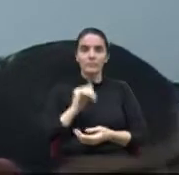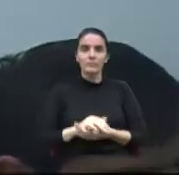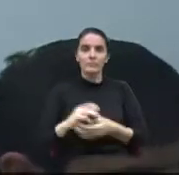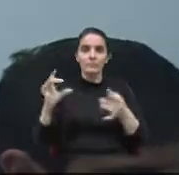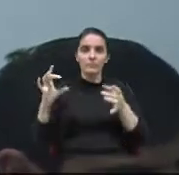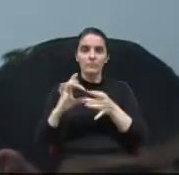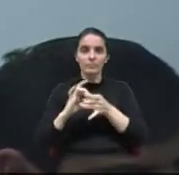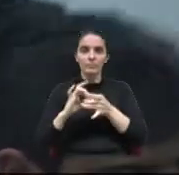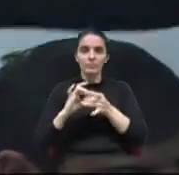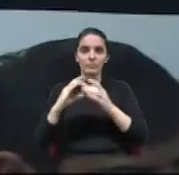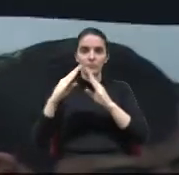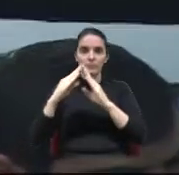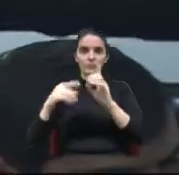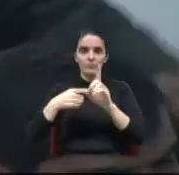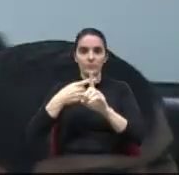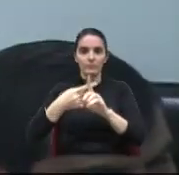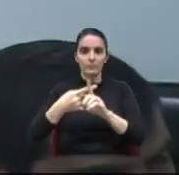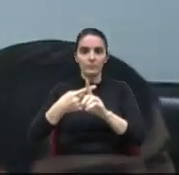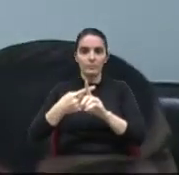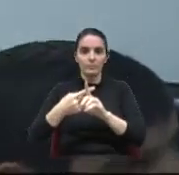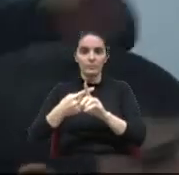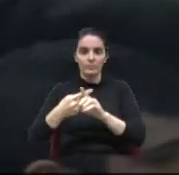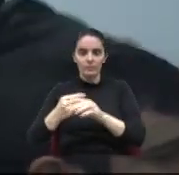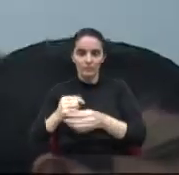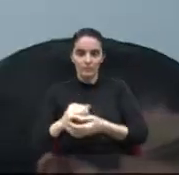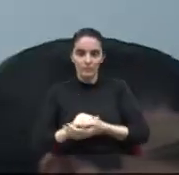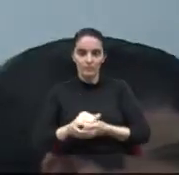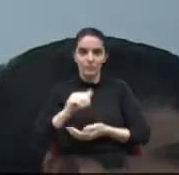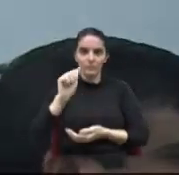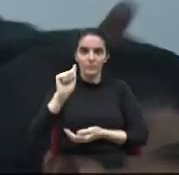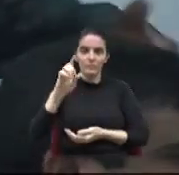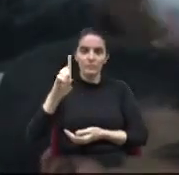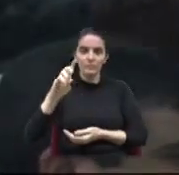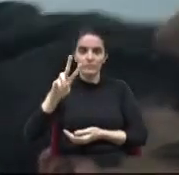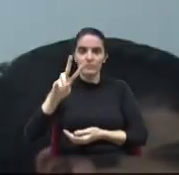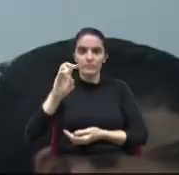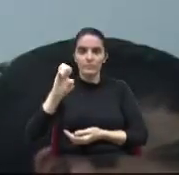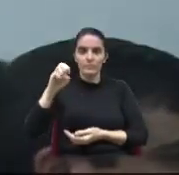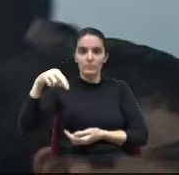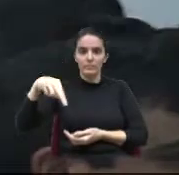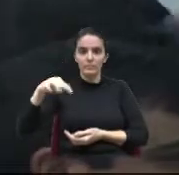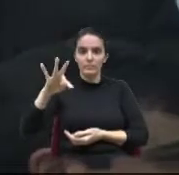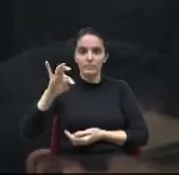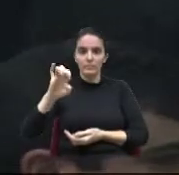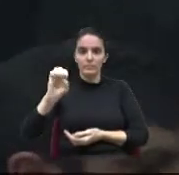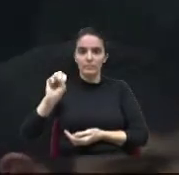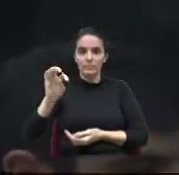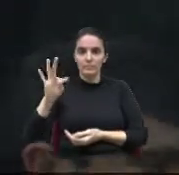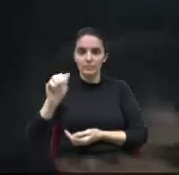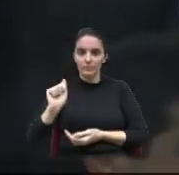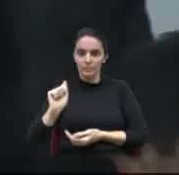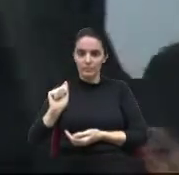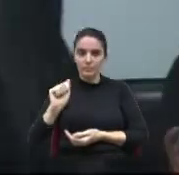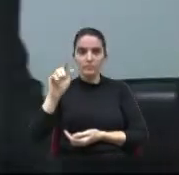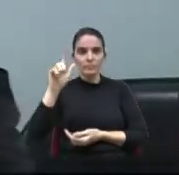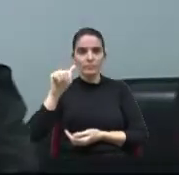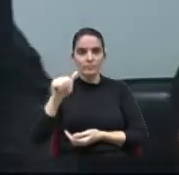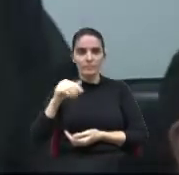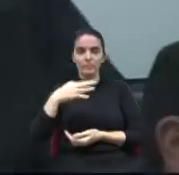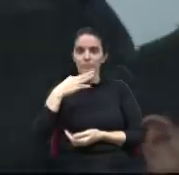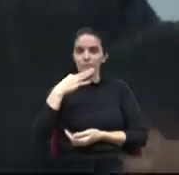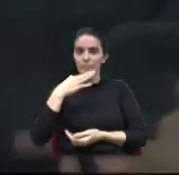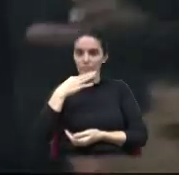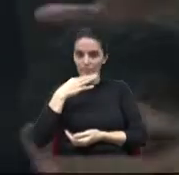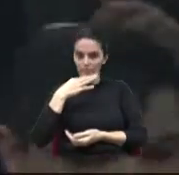vinculados à Igreja Adventista, acompanhado pelo meu amigo que lidera o desbravador, Nilamon, e outras equipes. Depois eles vão estar conhecendo mais